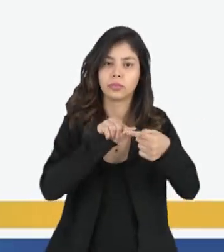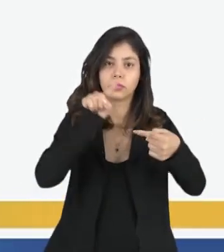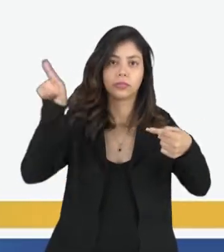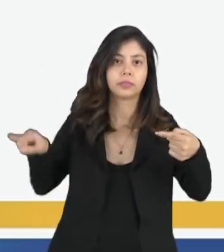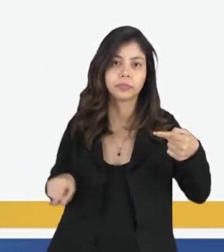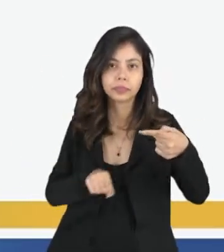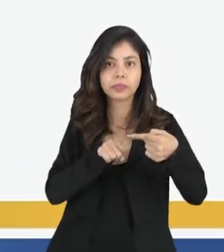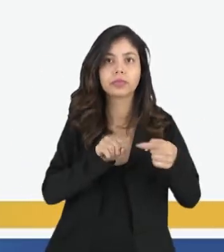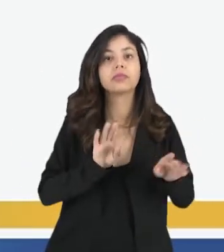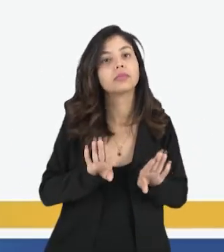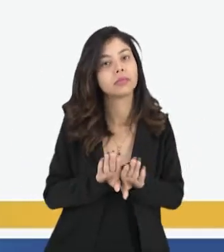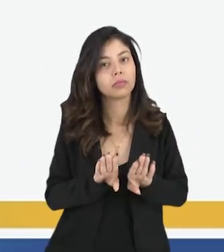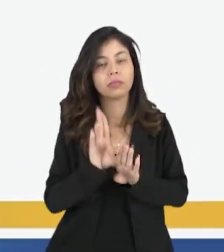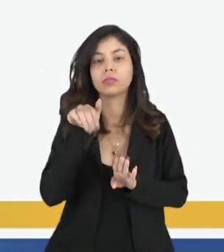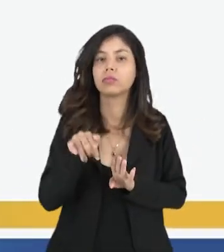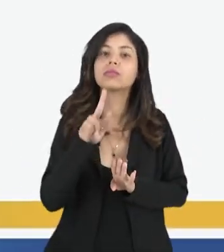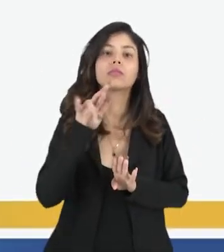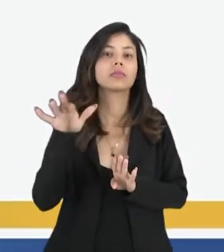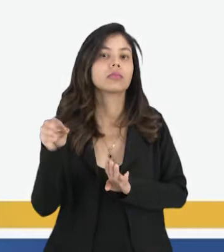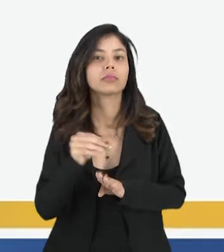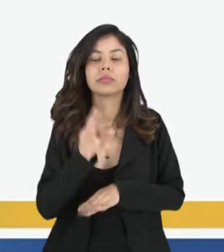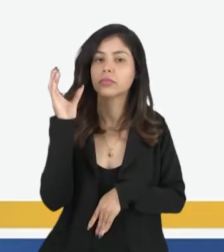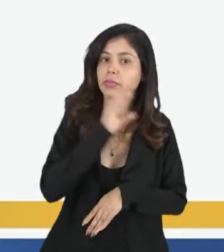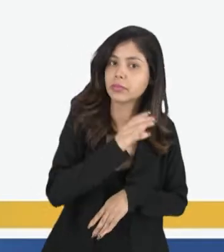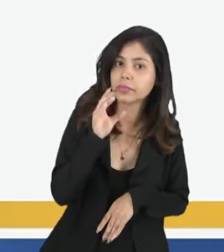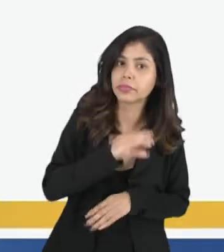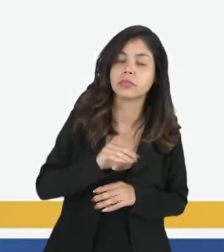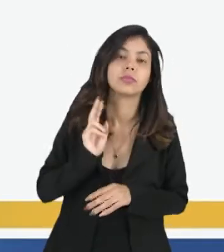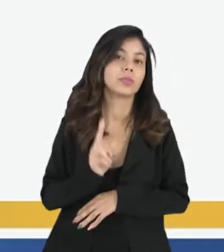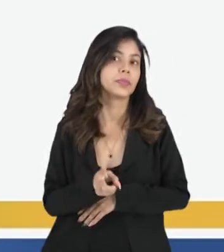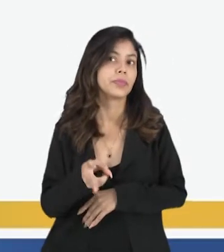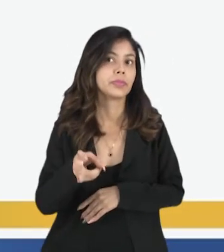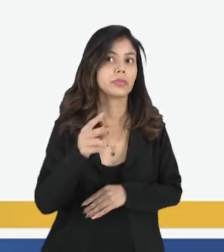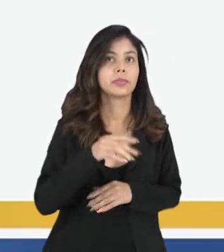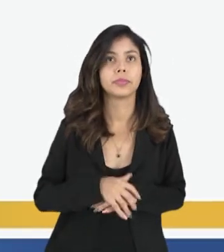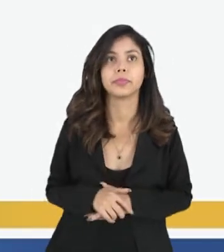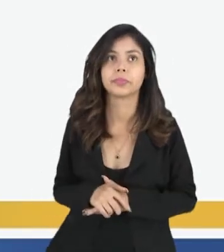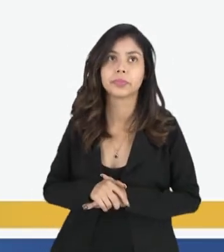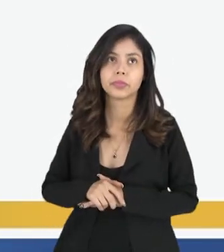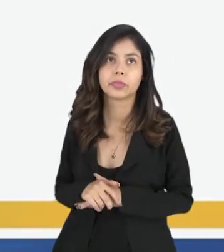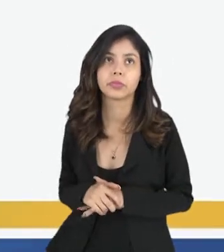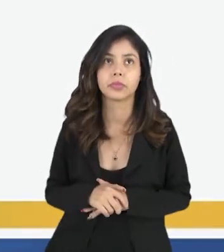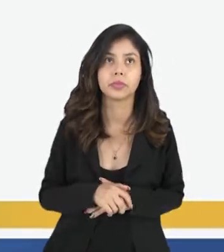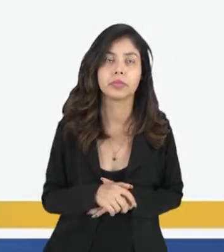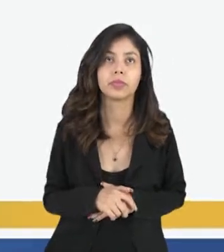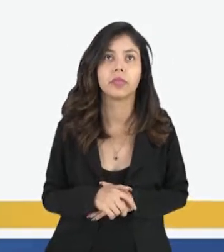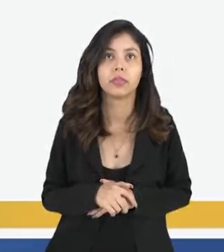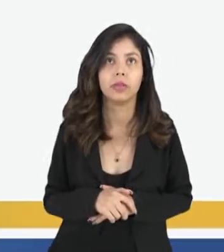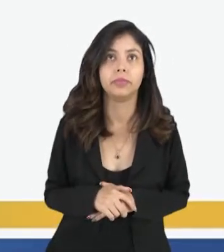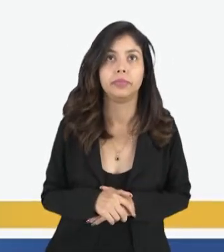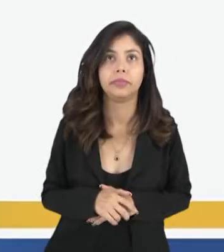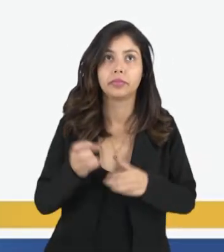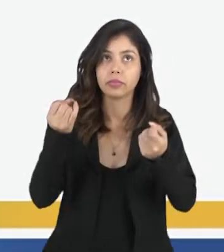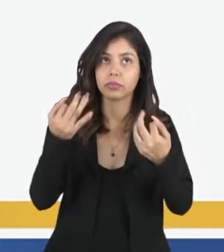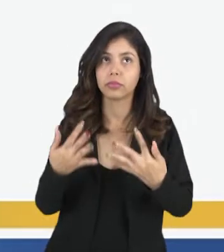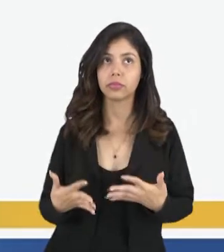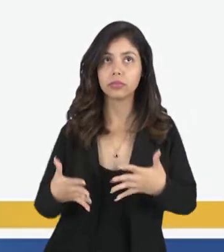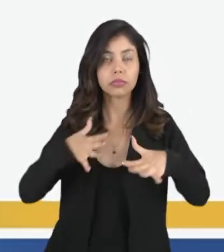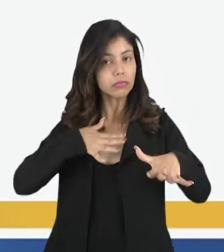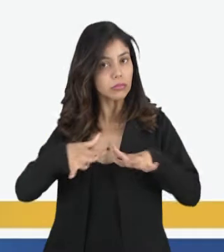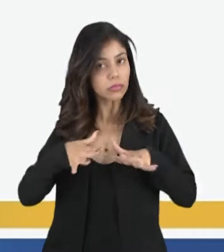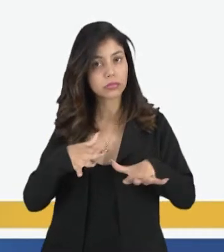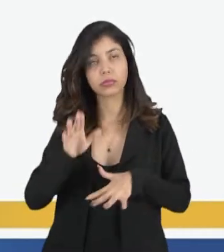e uniforme por ser uma velocidade constante. Então, olha só, para definir o